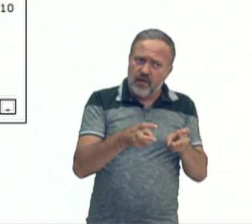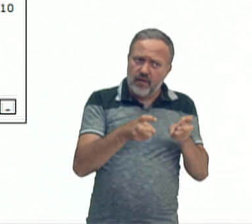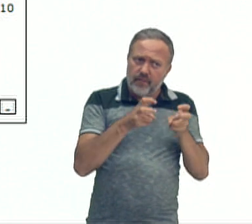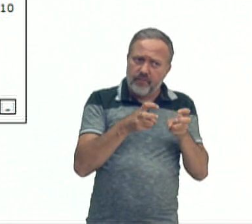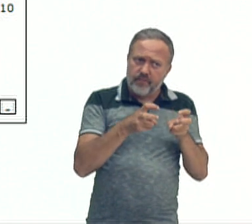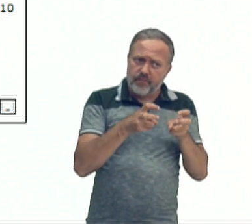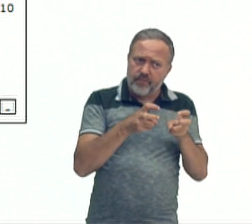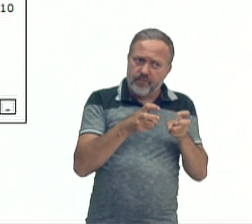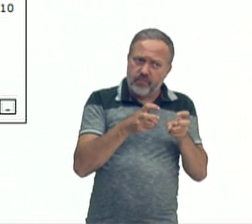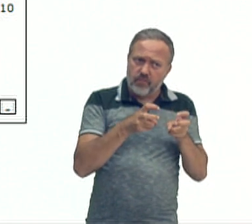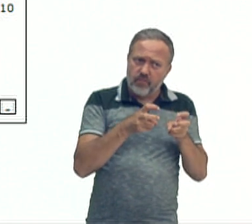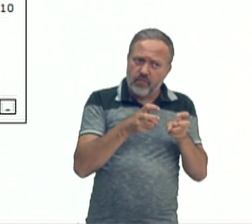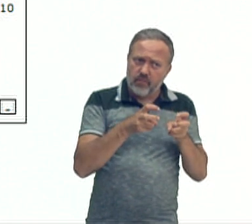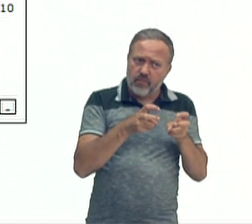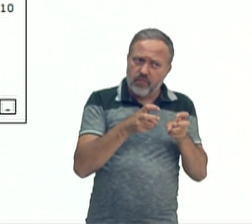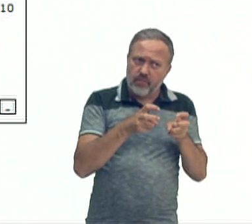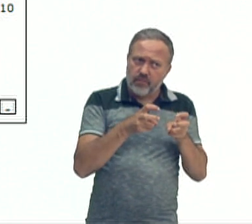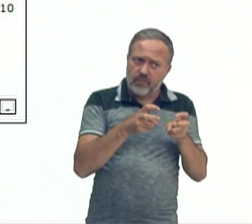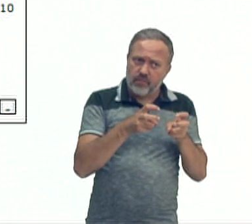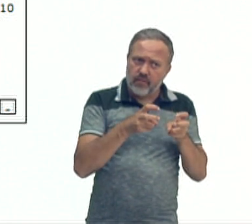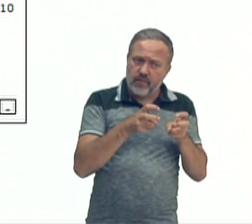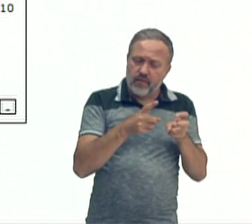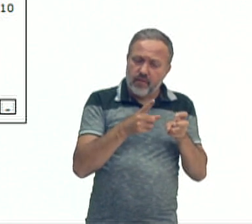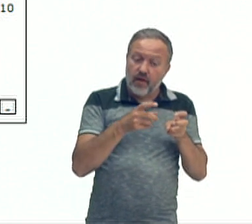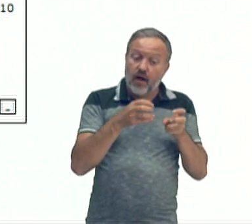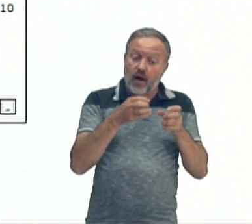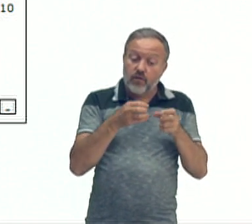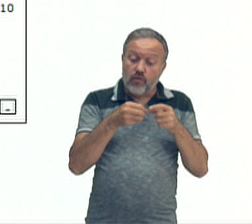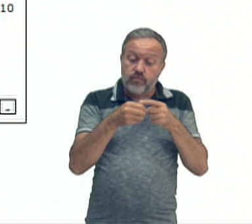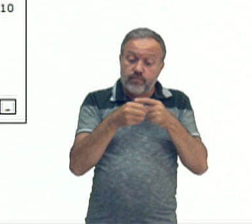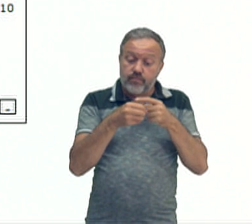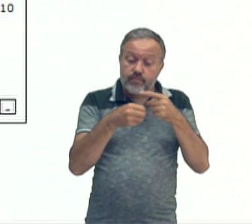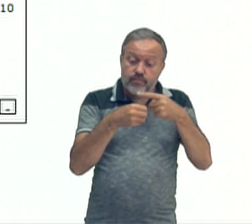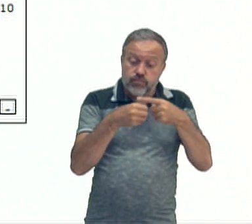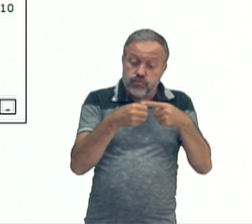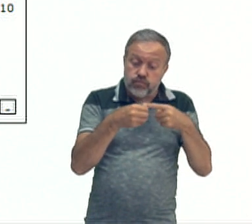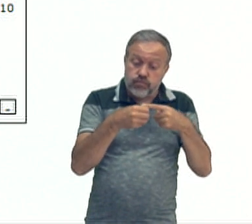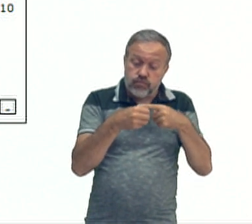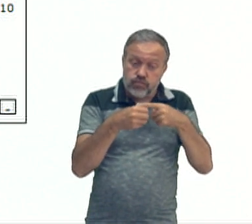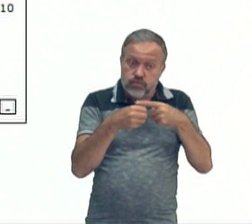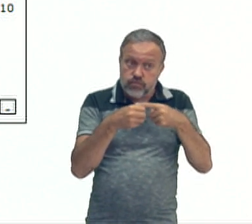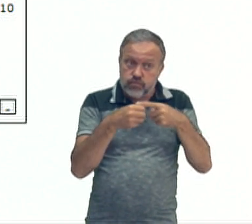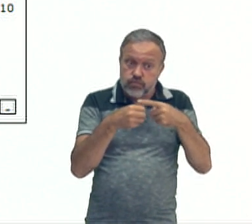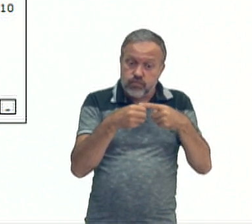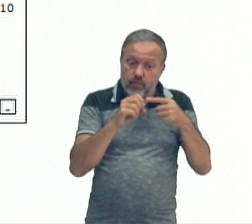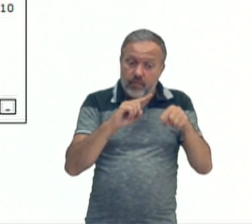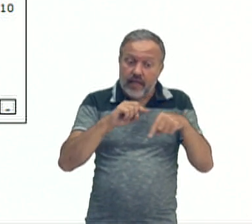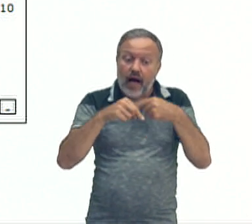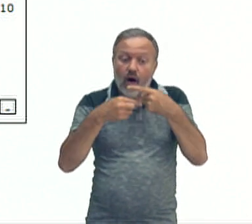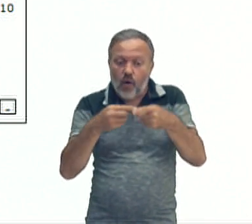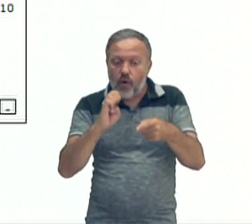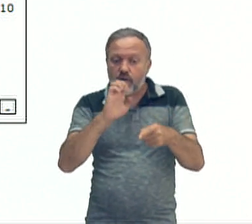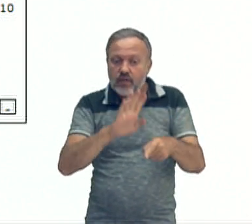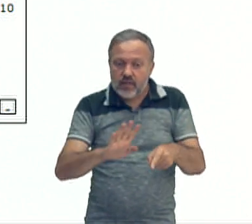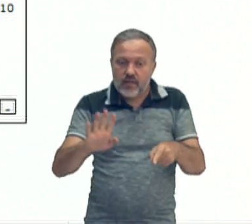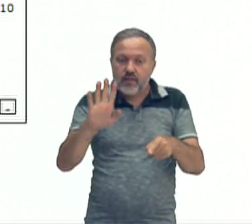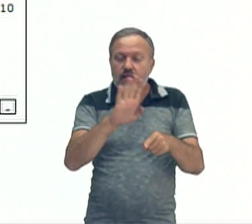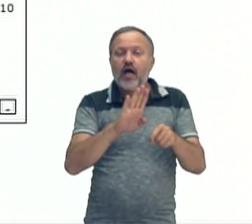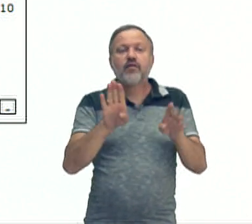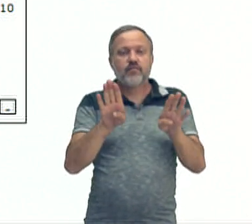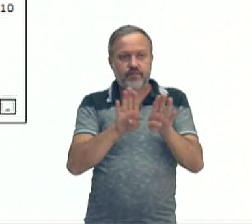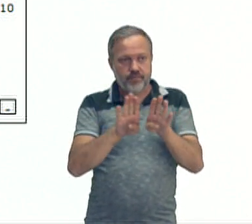ó, que houve um processo de descentralização dessa população, indo migrar para outros estados que